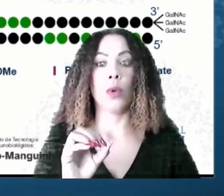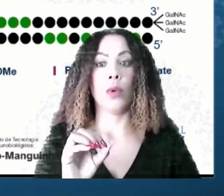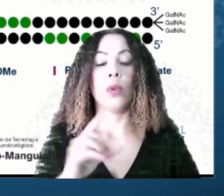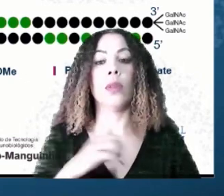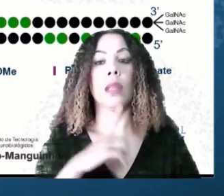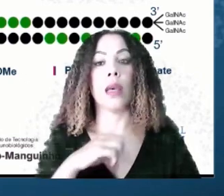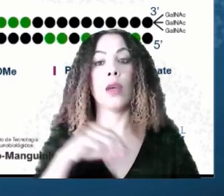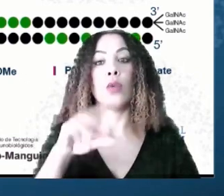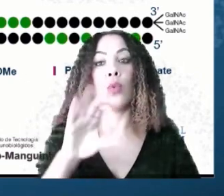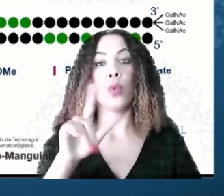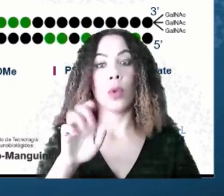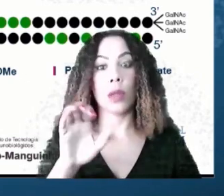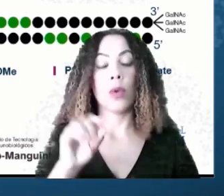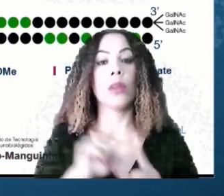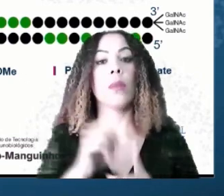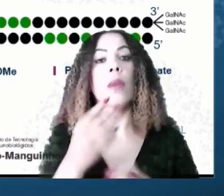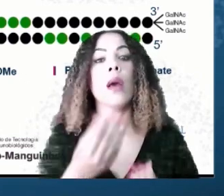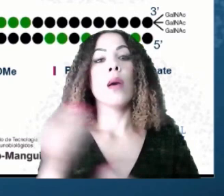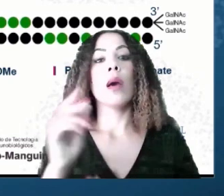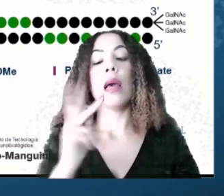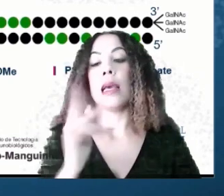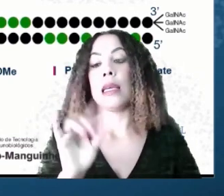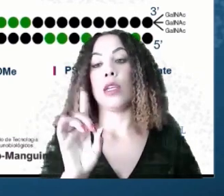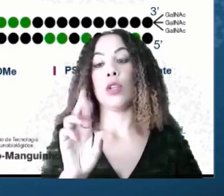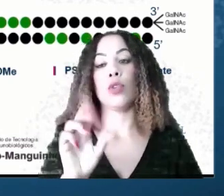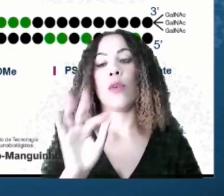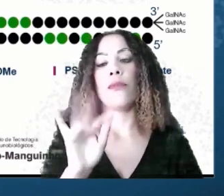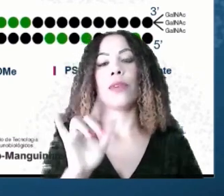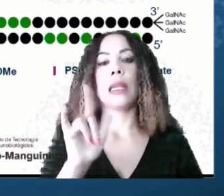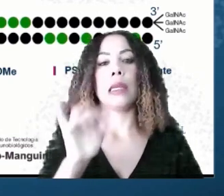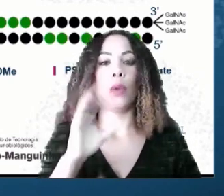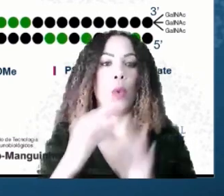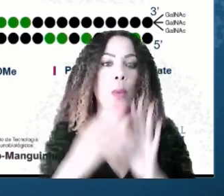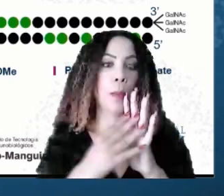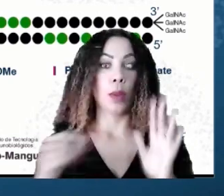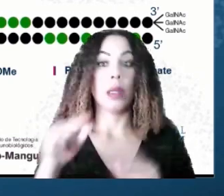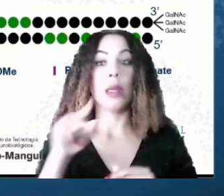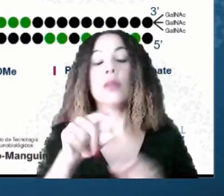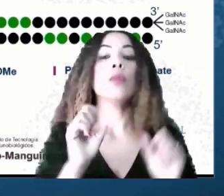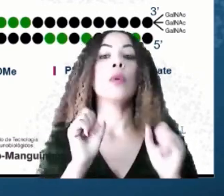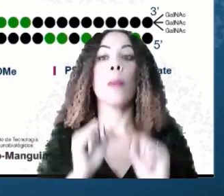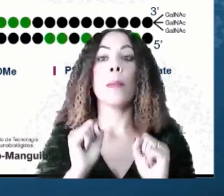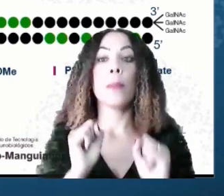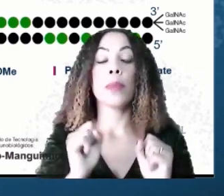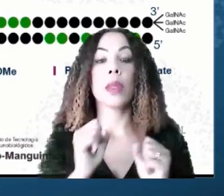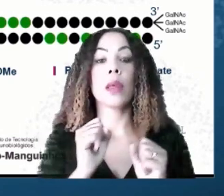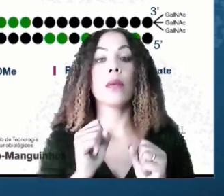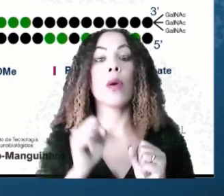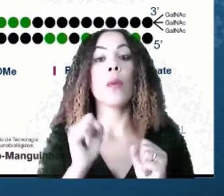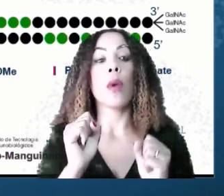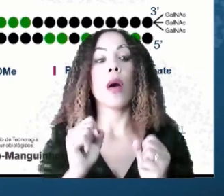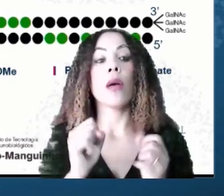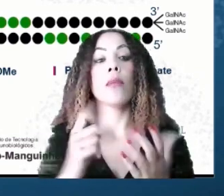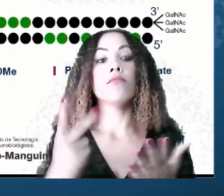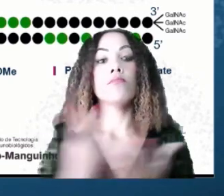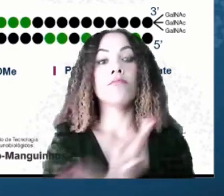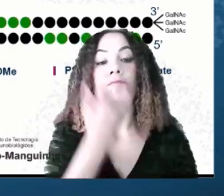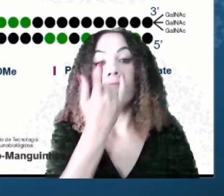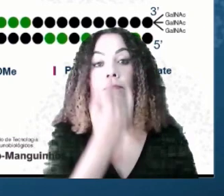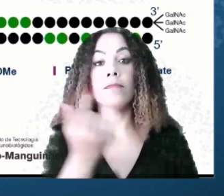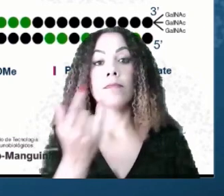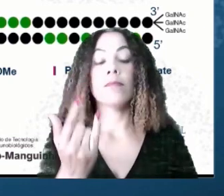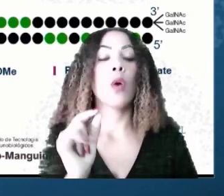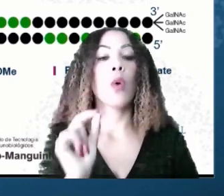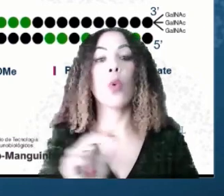muito hidrofílico, um modelo muito hidrofílico. Isso pode ser atraente como